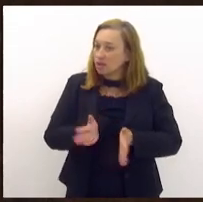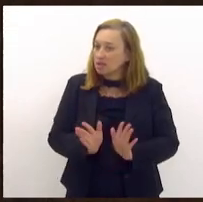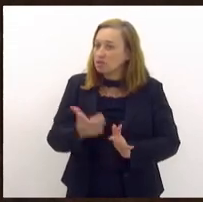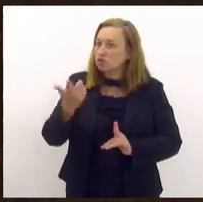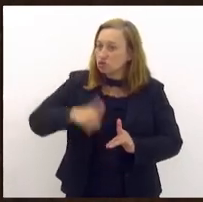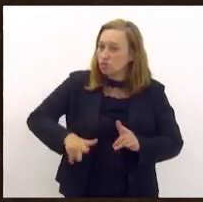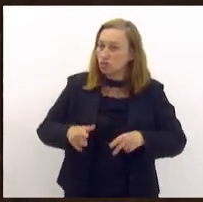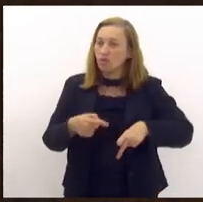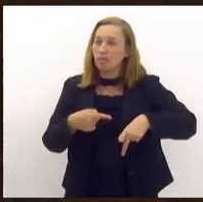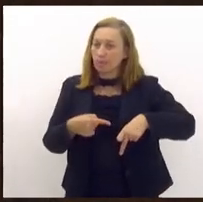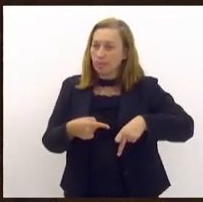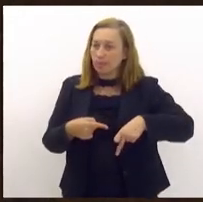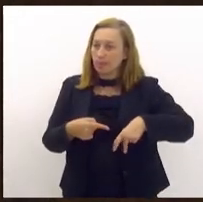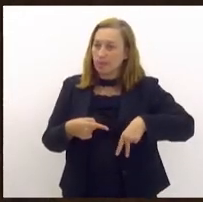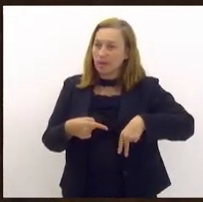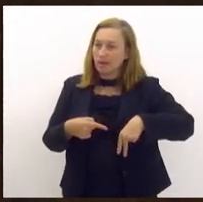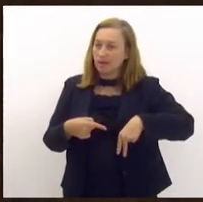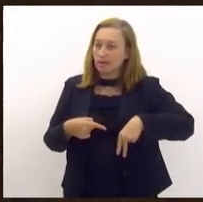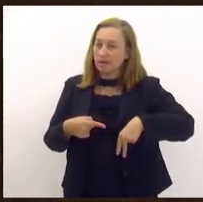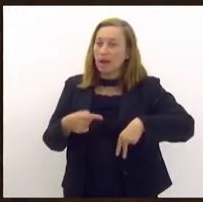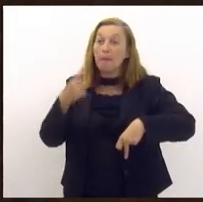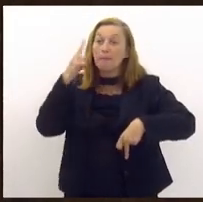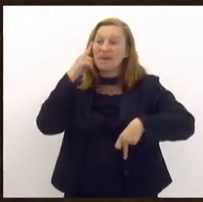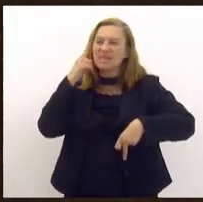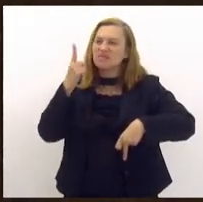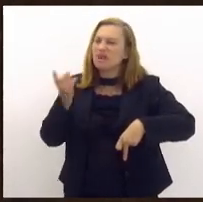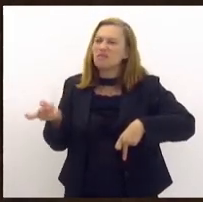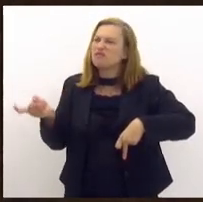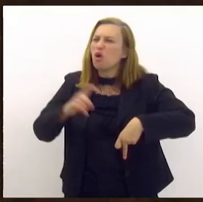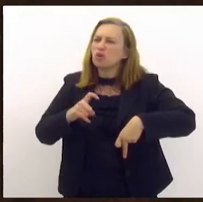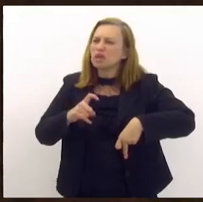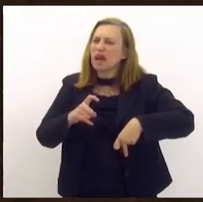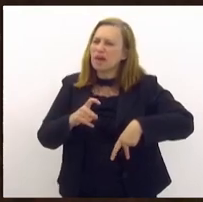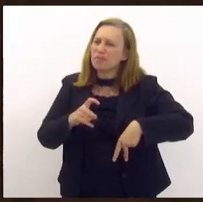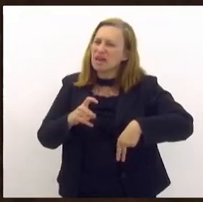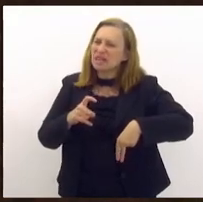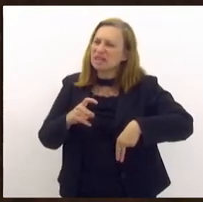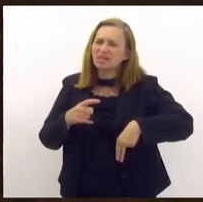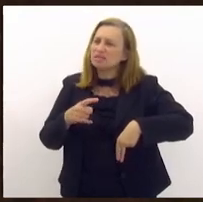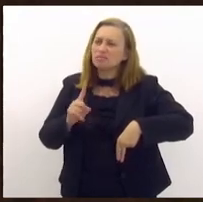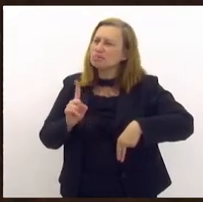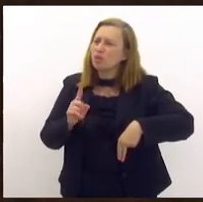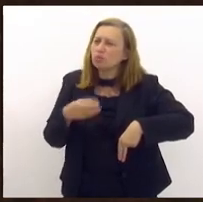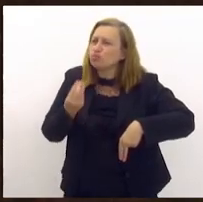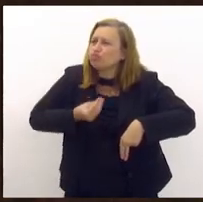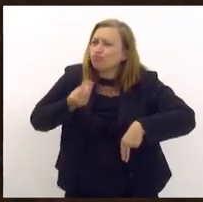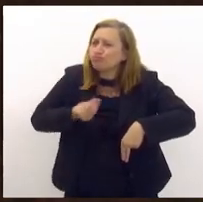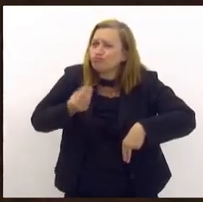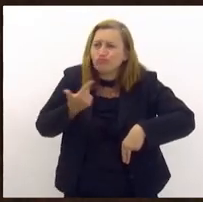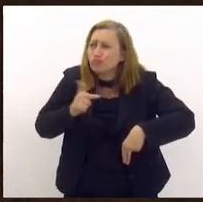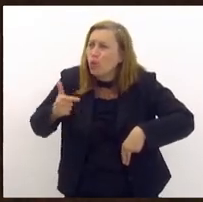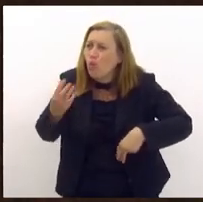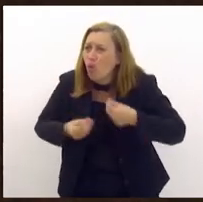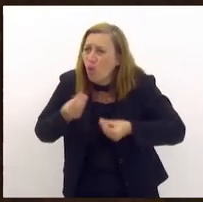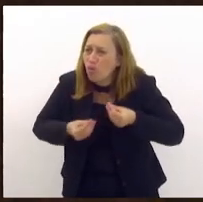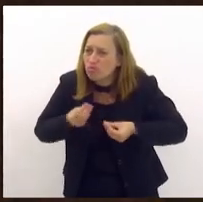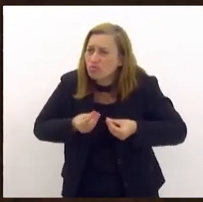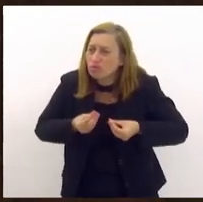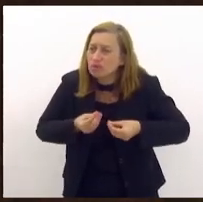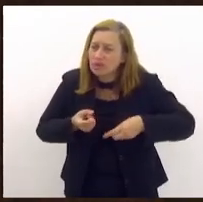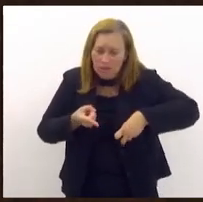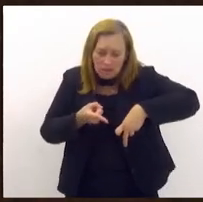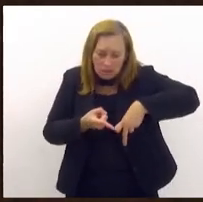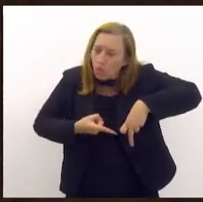ridicularia atroz, né? Então, essa lei original, que acho que é do